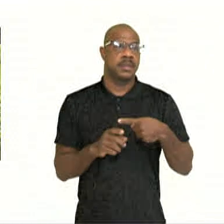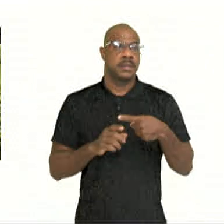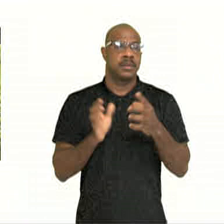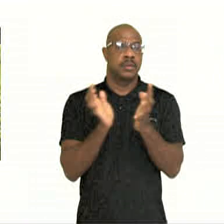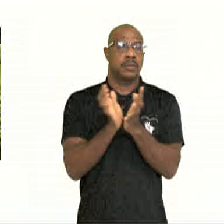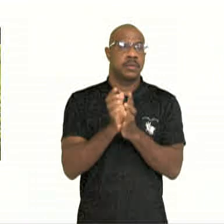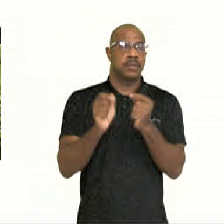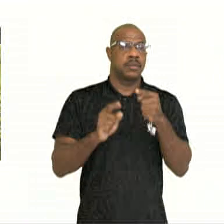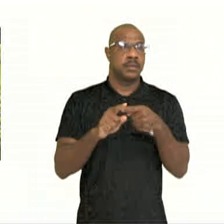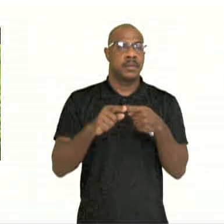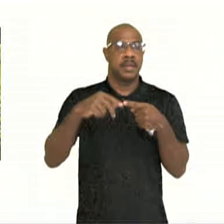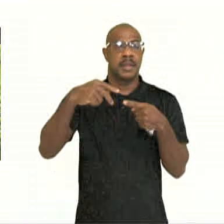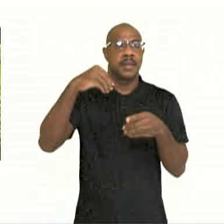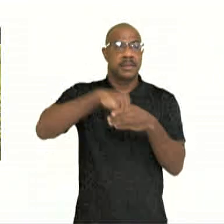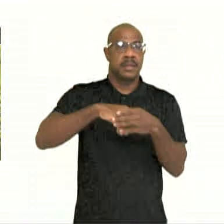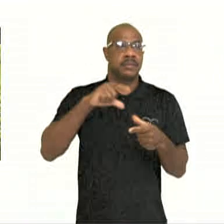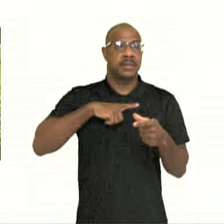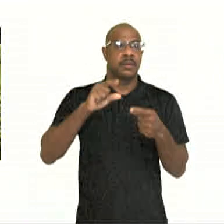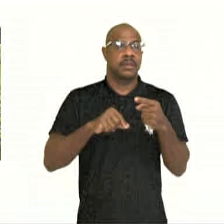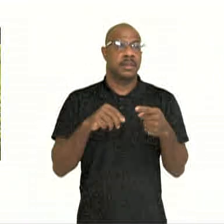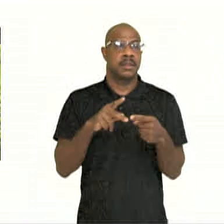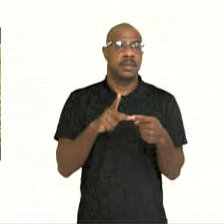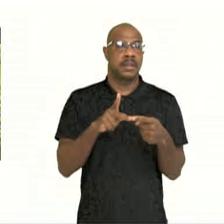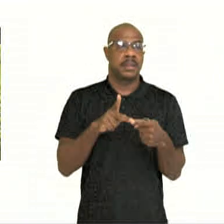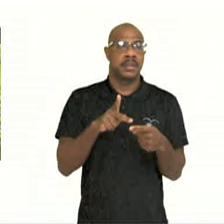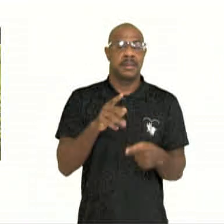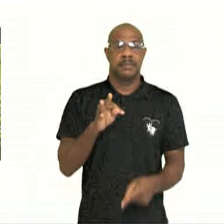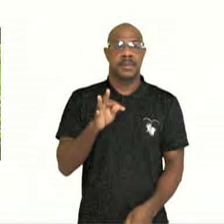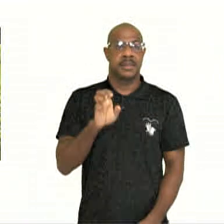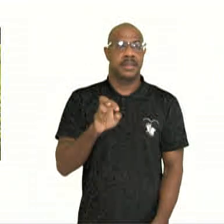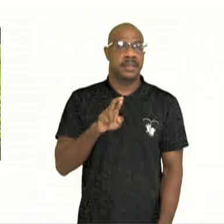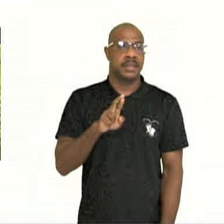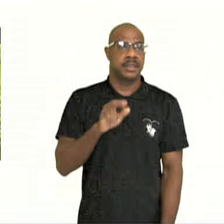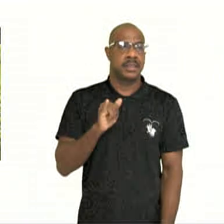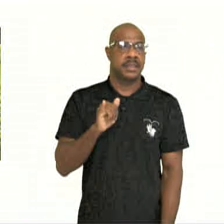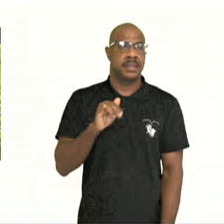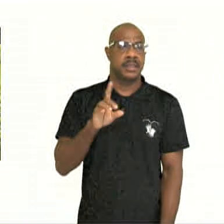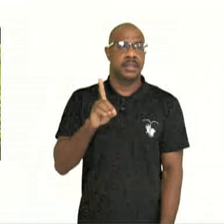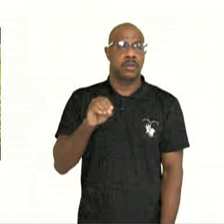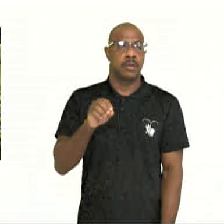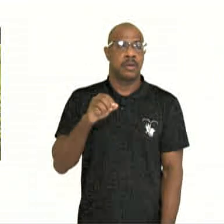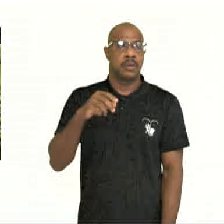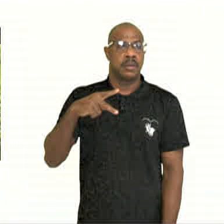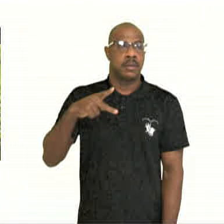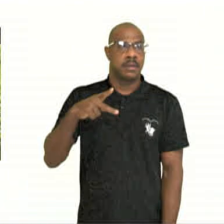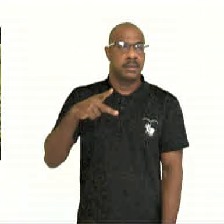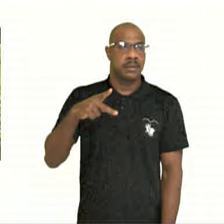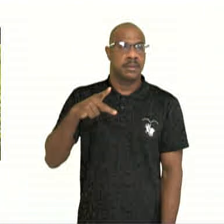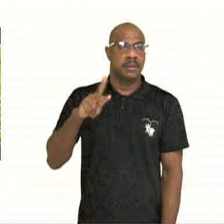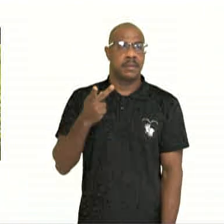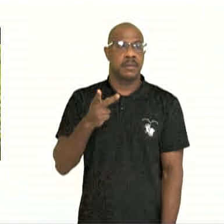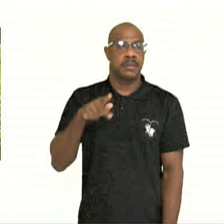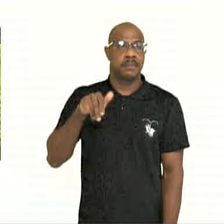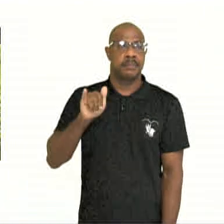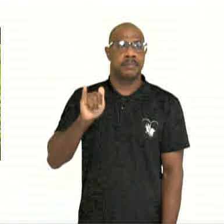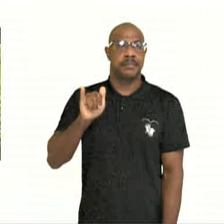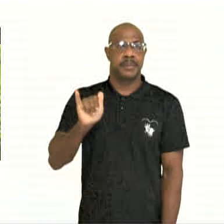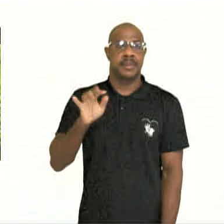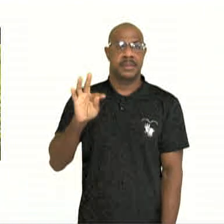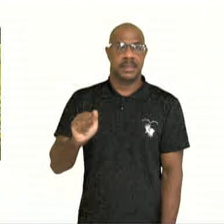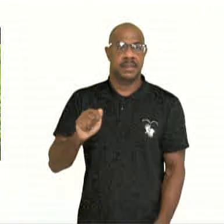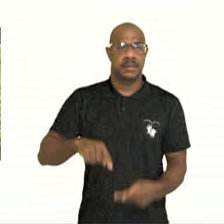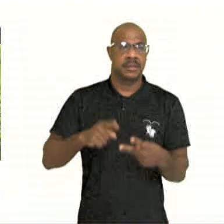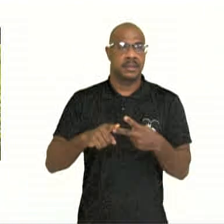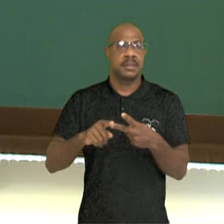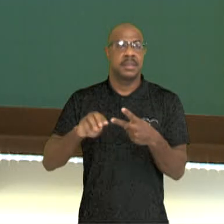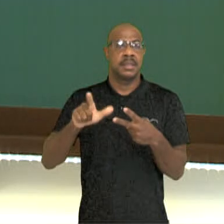nós temos as pteridófitas e os licopodiófitas. As pteridófitas são as samambaias, como vocês podem ver